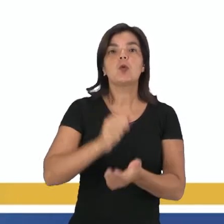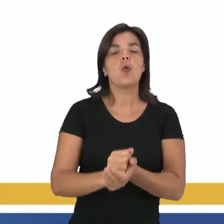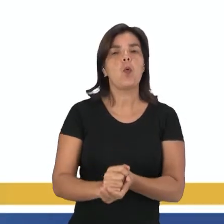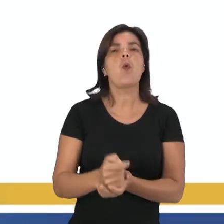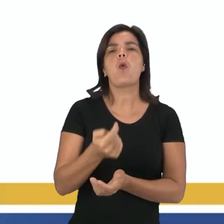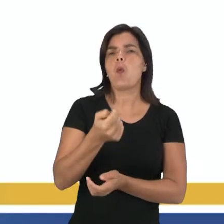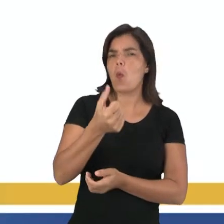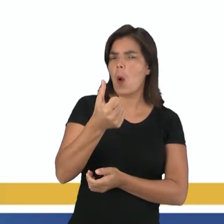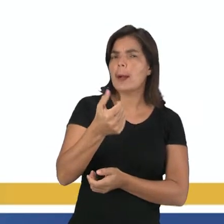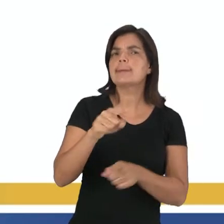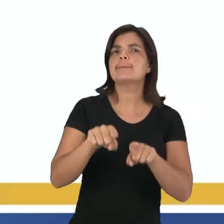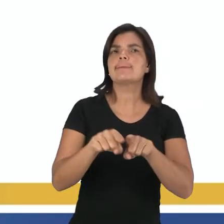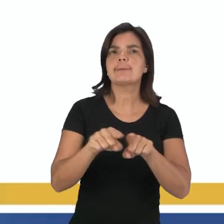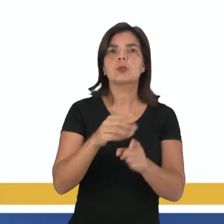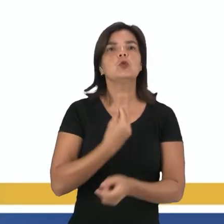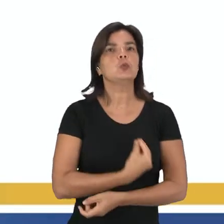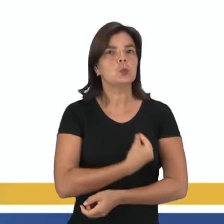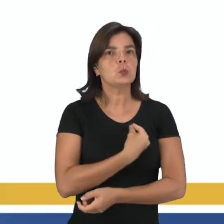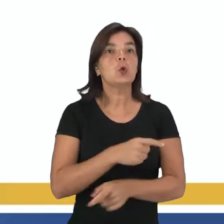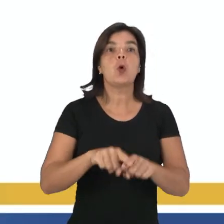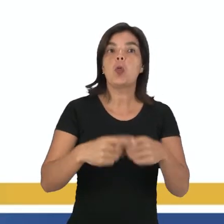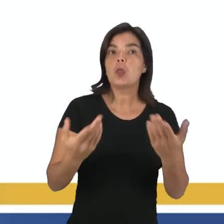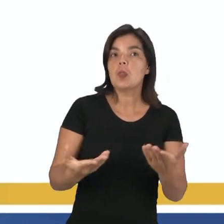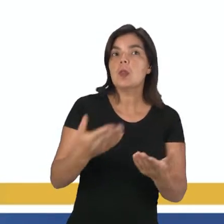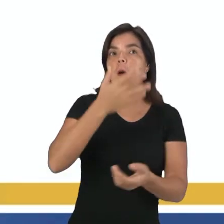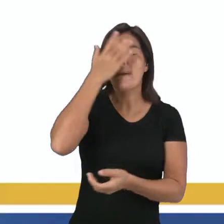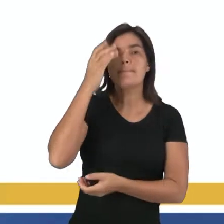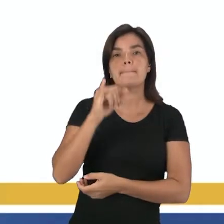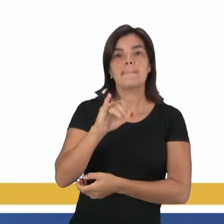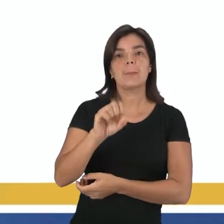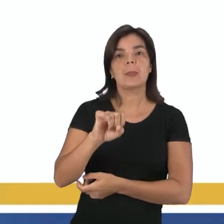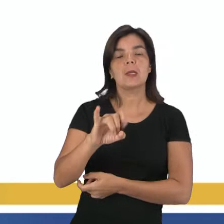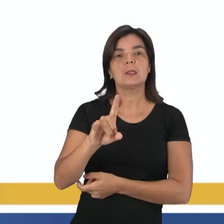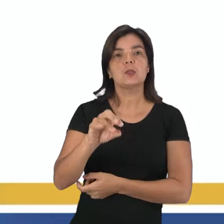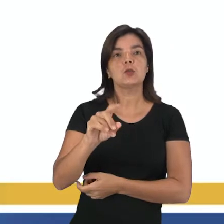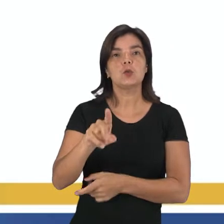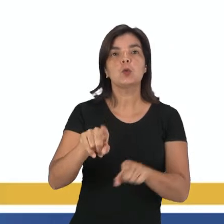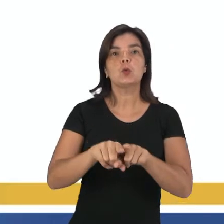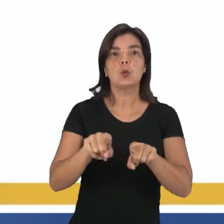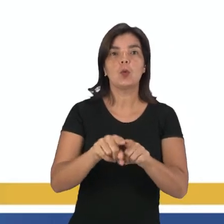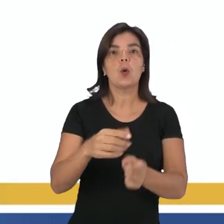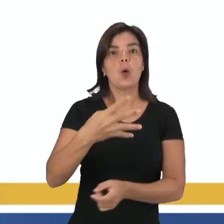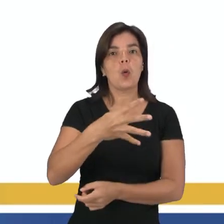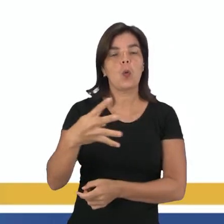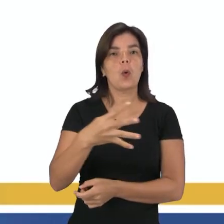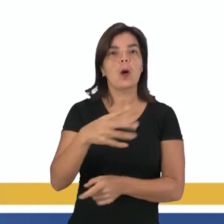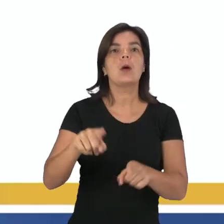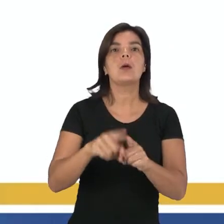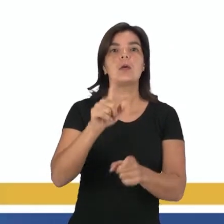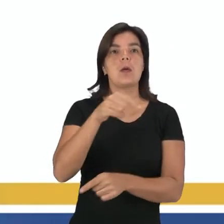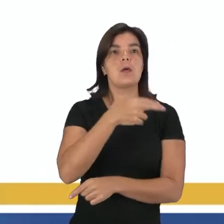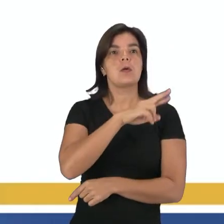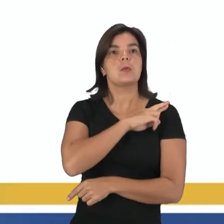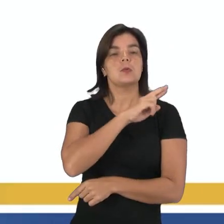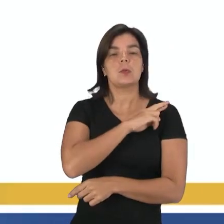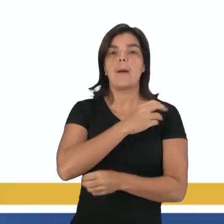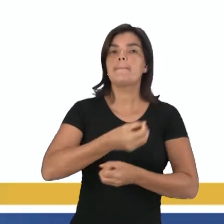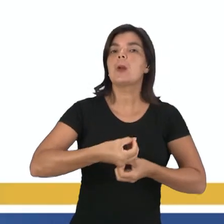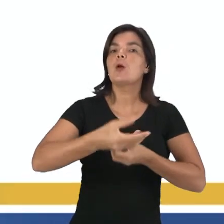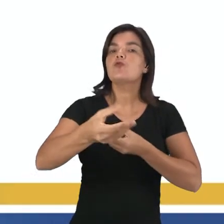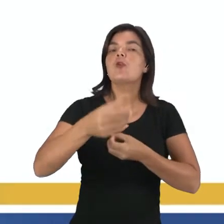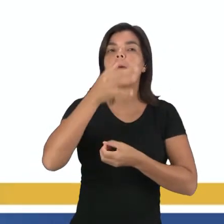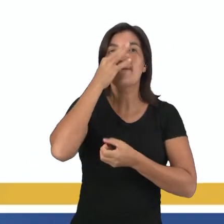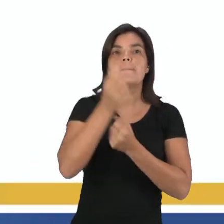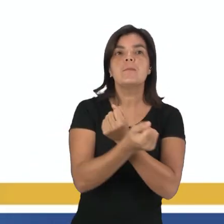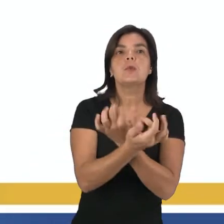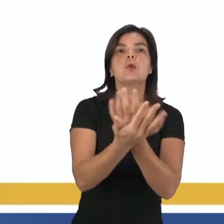escapou sem ferimentos. No entanto, o passageiro Isidoro Pensieri, 44 anos, que era o responsável